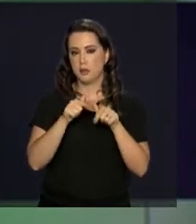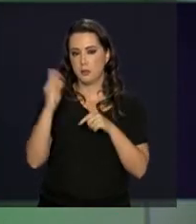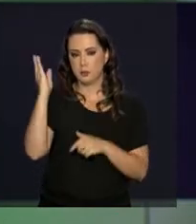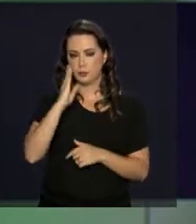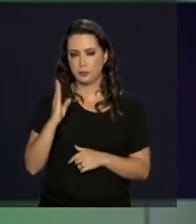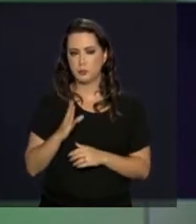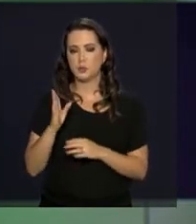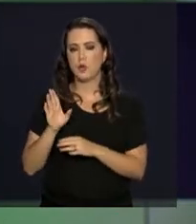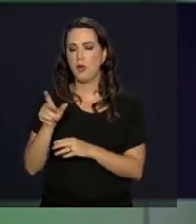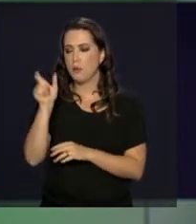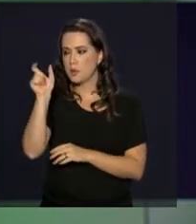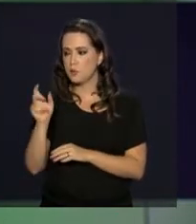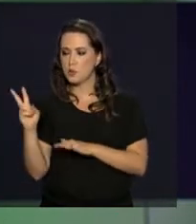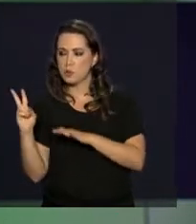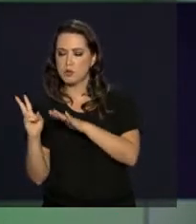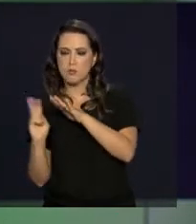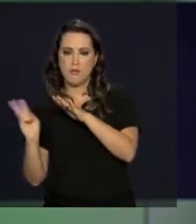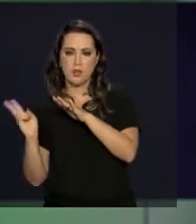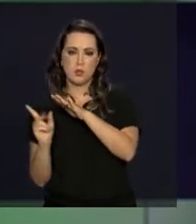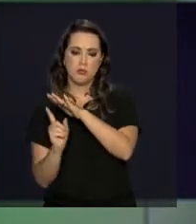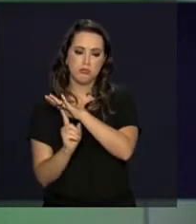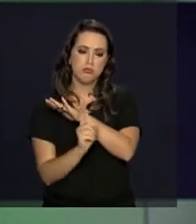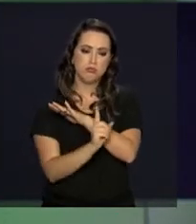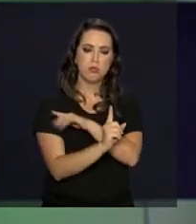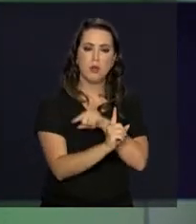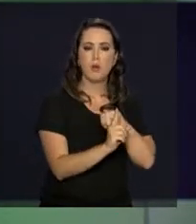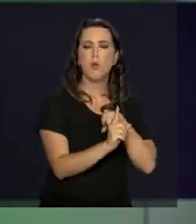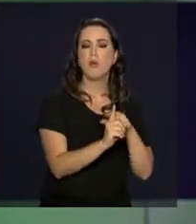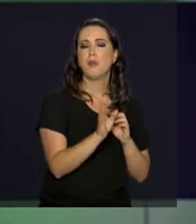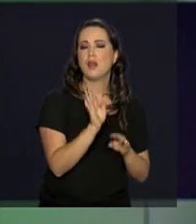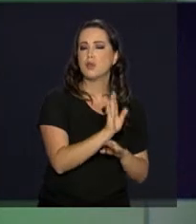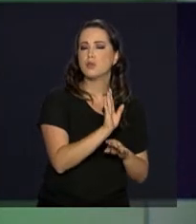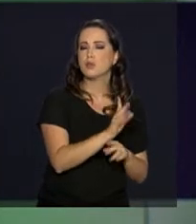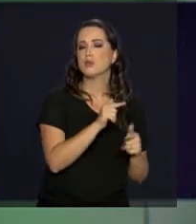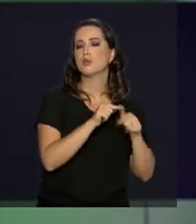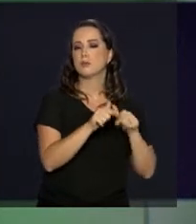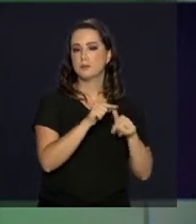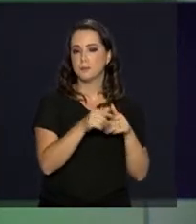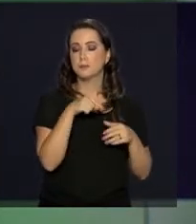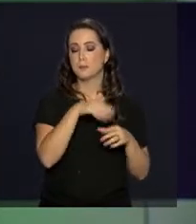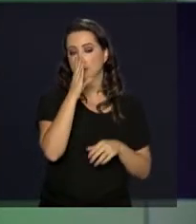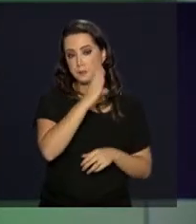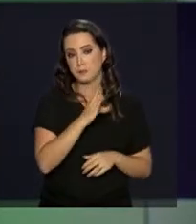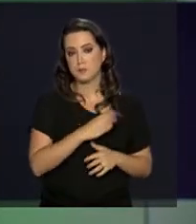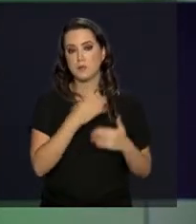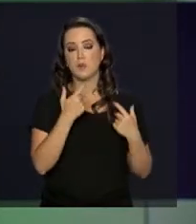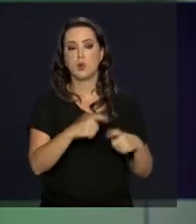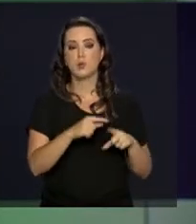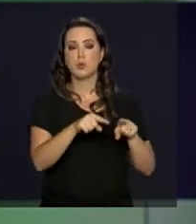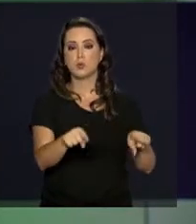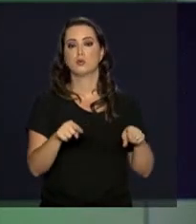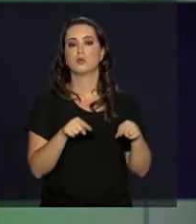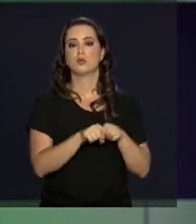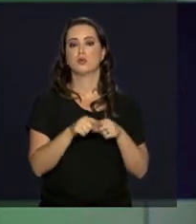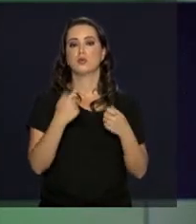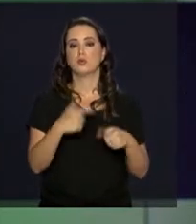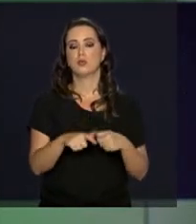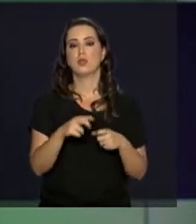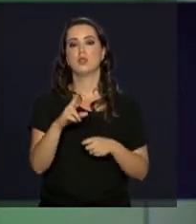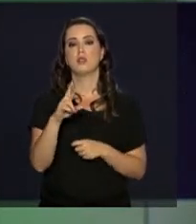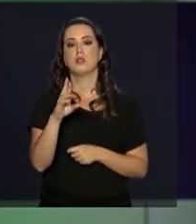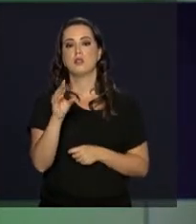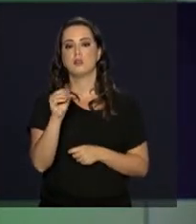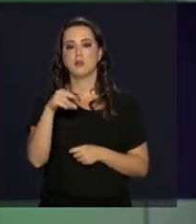na emissão da carteira de trabalho e na busca por vagas no mercado brasileiro. As salas estão funcionando no abrigo